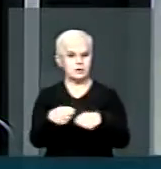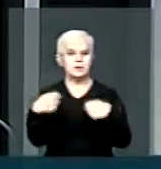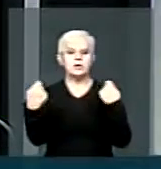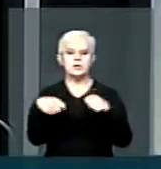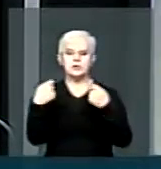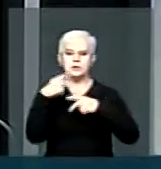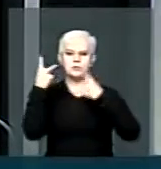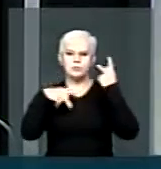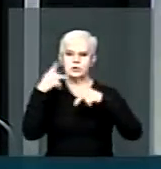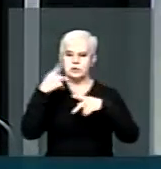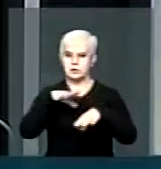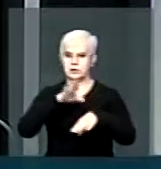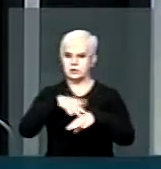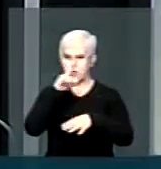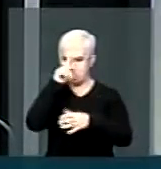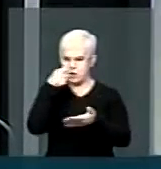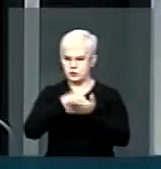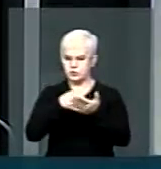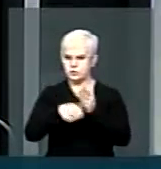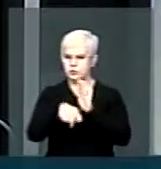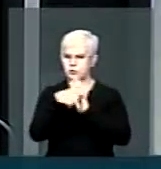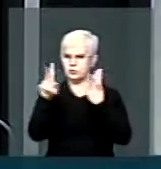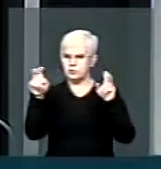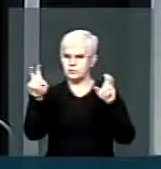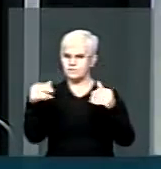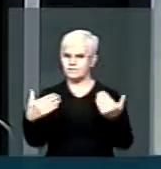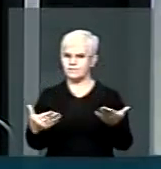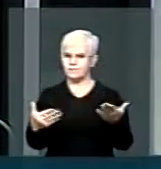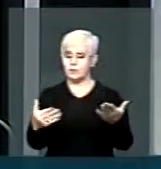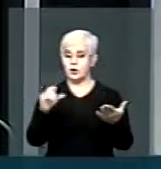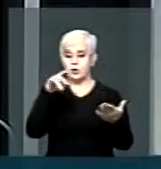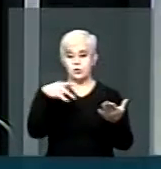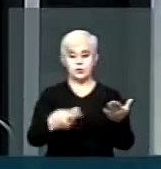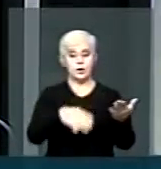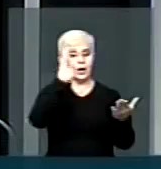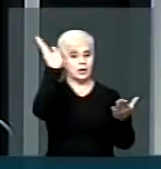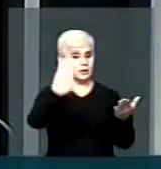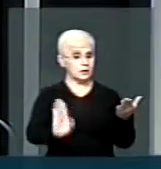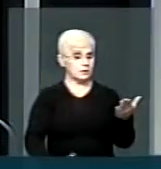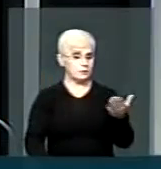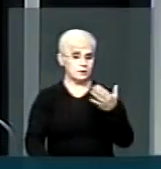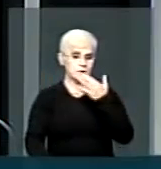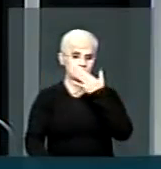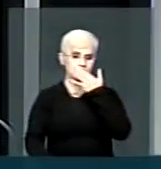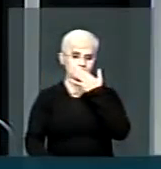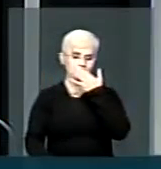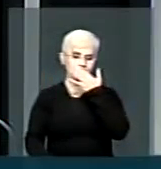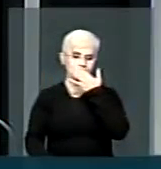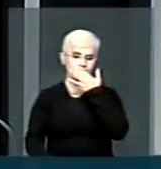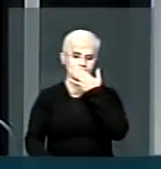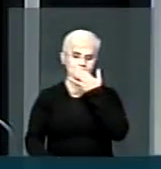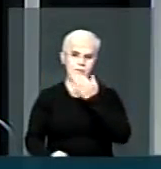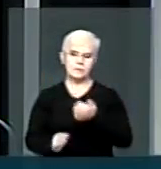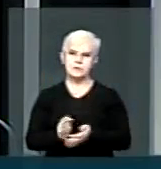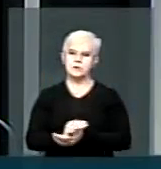necessárias políticas mais efetivas na área. Só no Brasil, deputado Mauro Benevides,